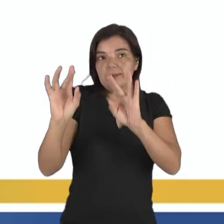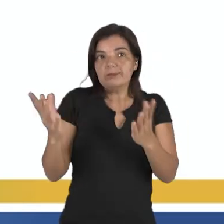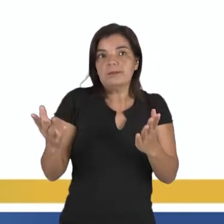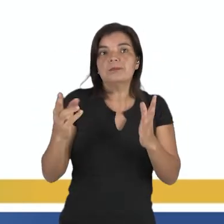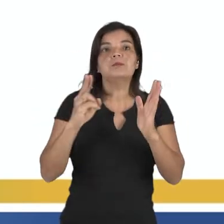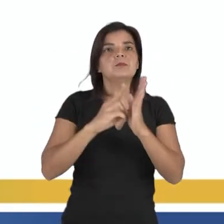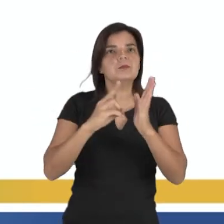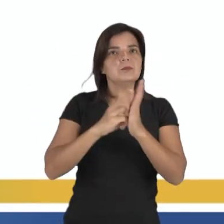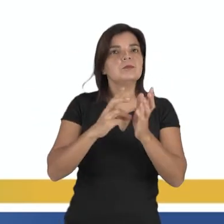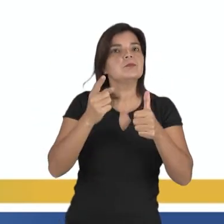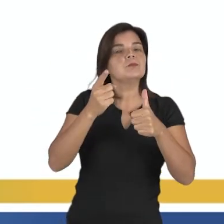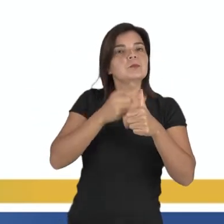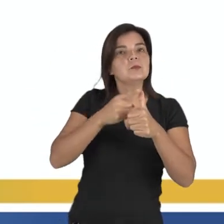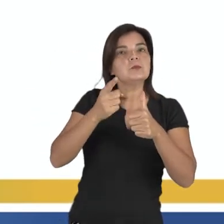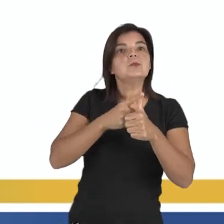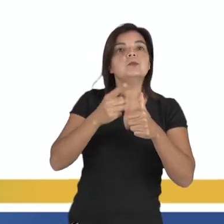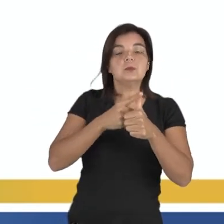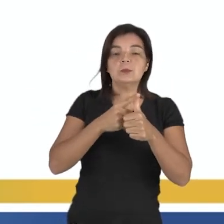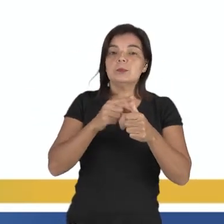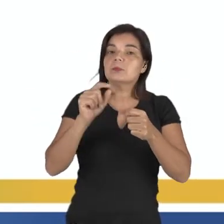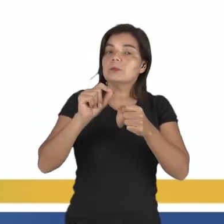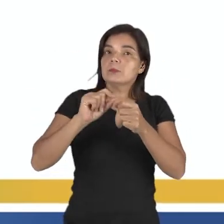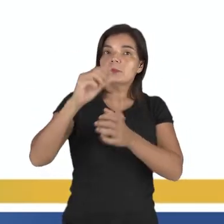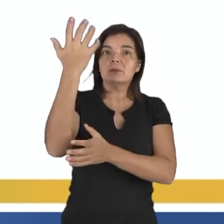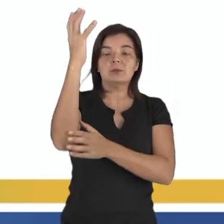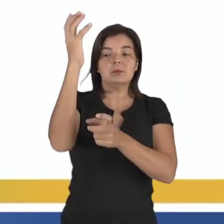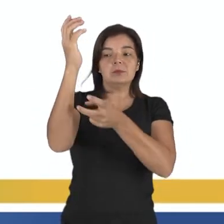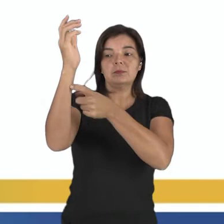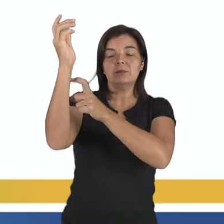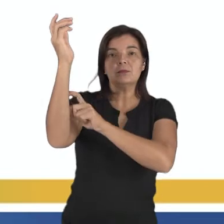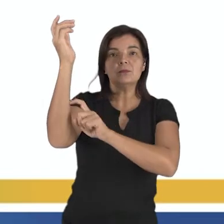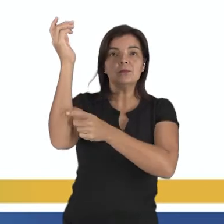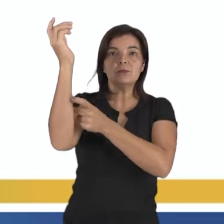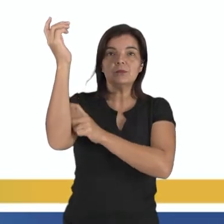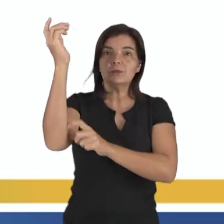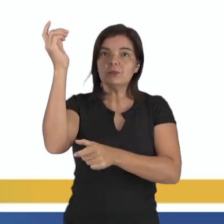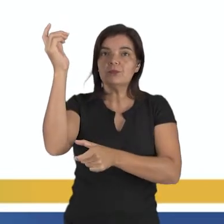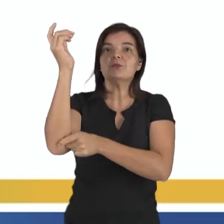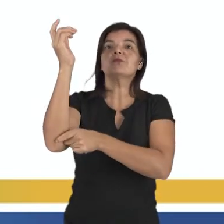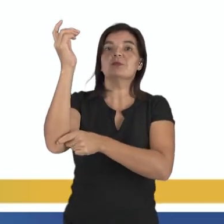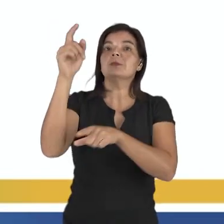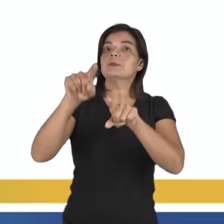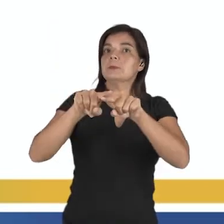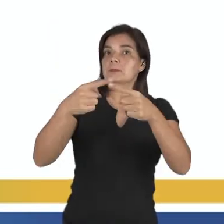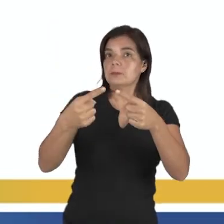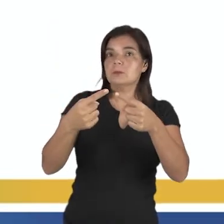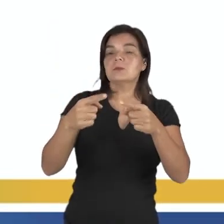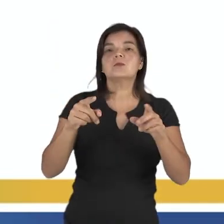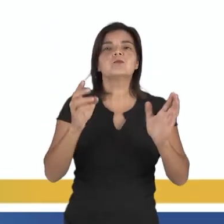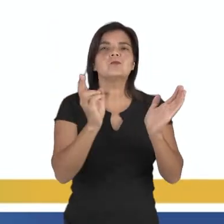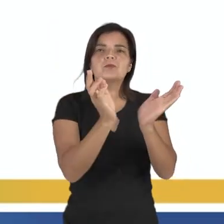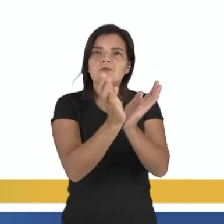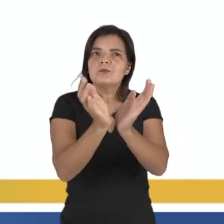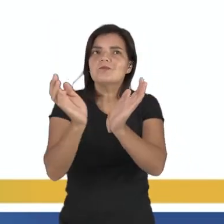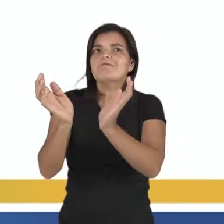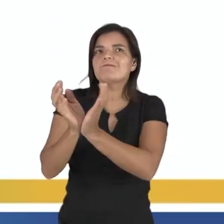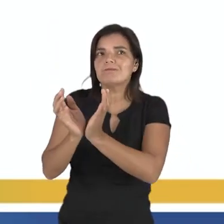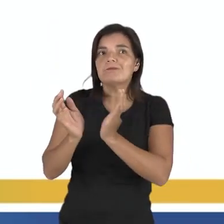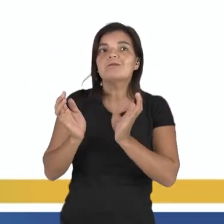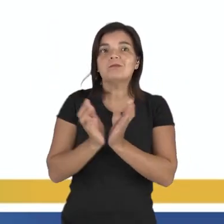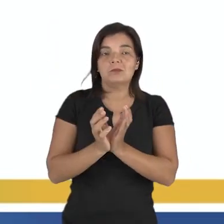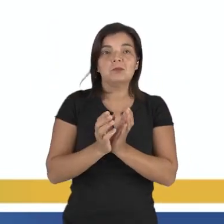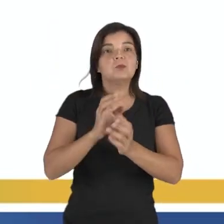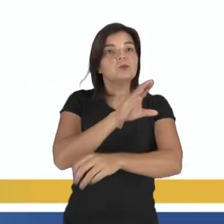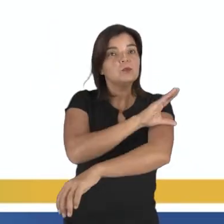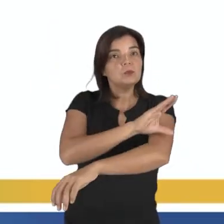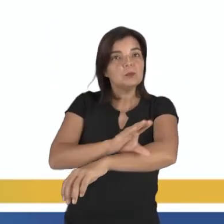especial. Os índios foram os primeiros a manipular o látex da seringueira. Muitas tribos